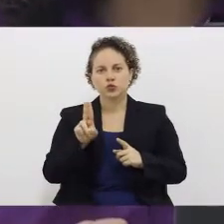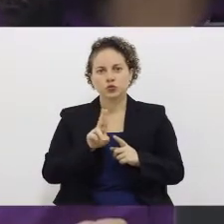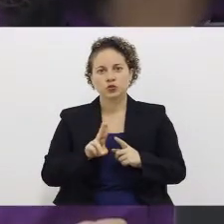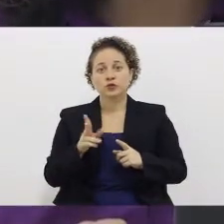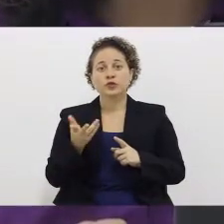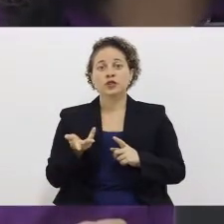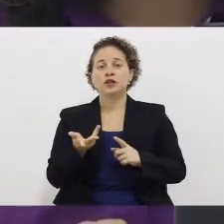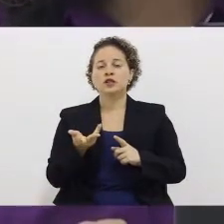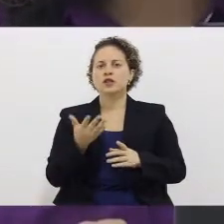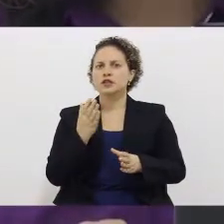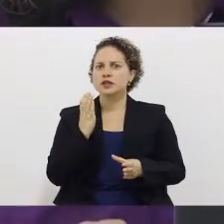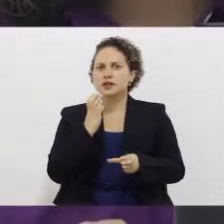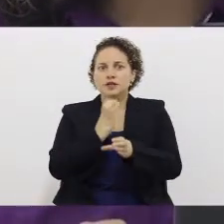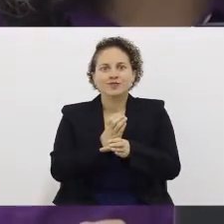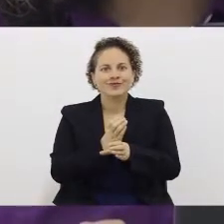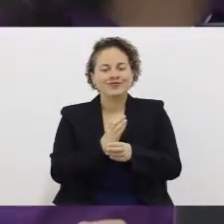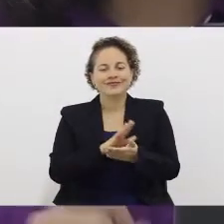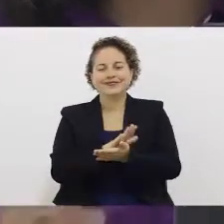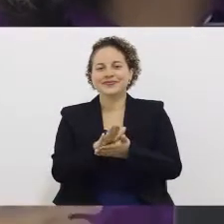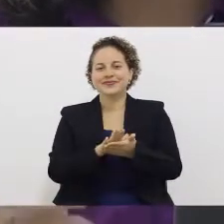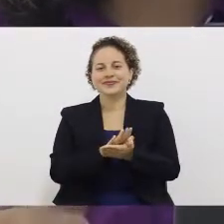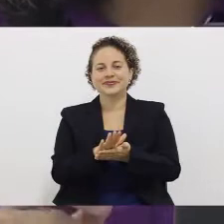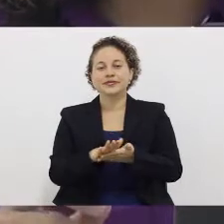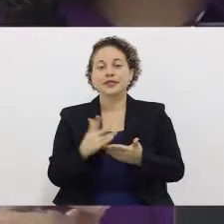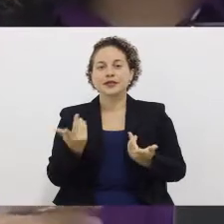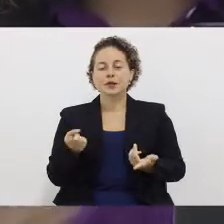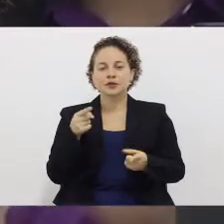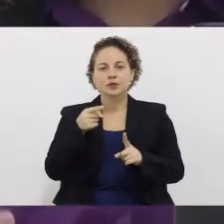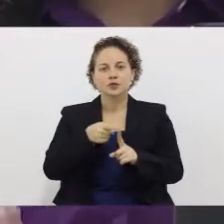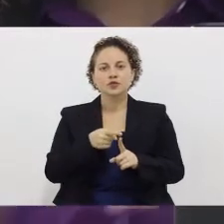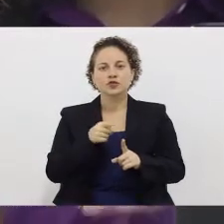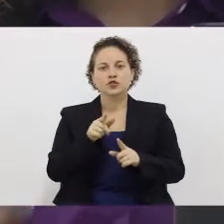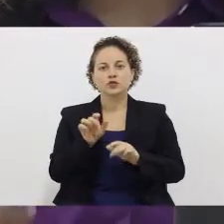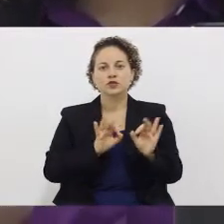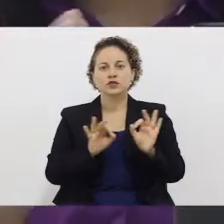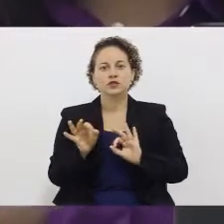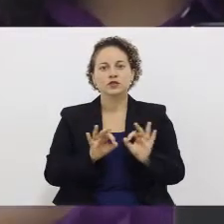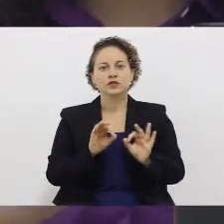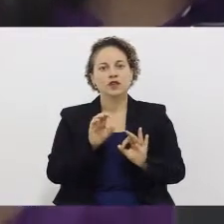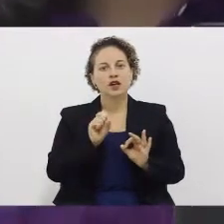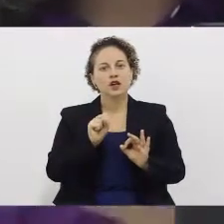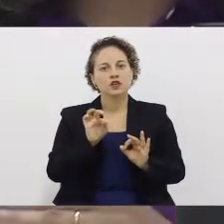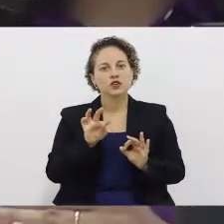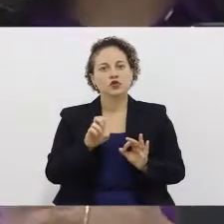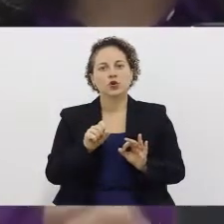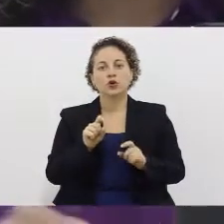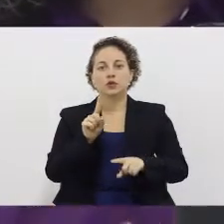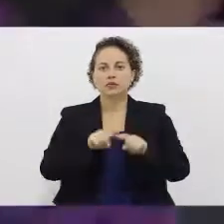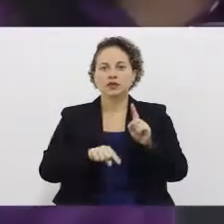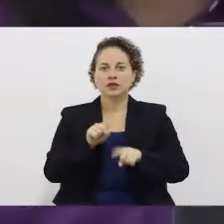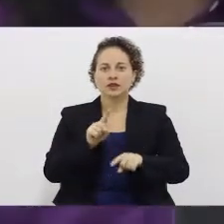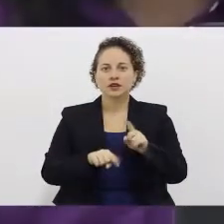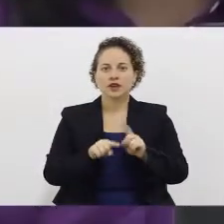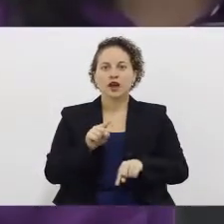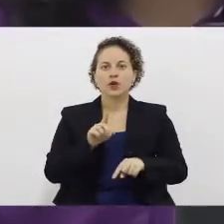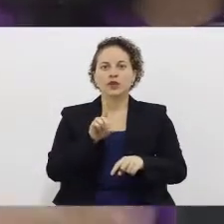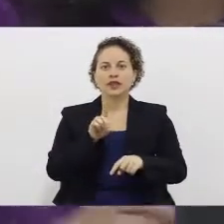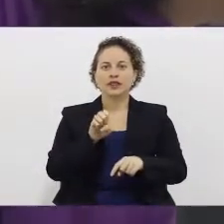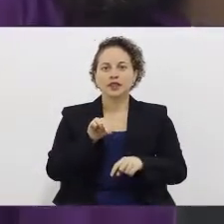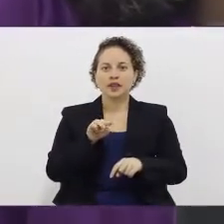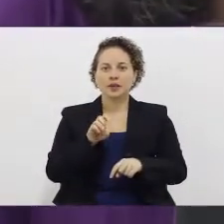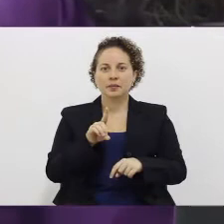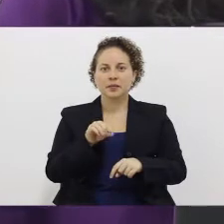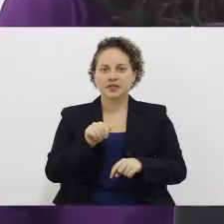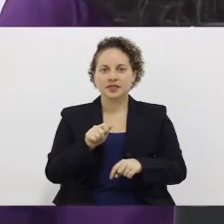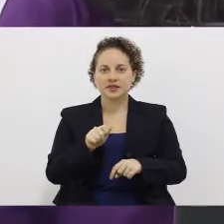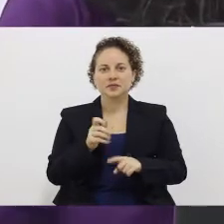clientes sem ruptura. Então, o objetivo da gestão de estoques é conciliar suprimento e demanda. Vamos aqui